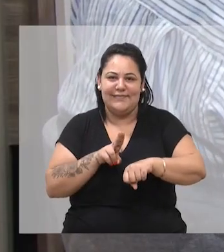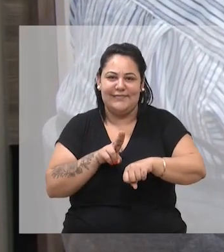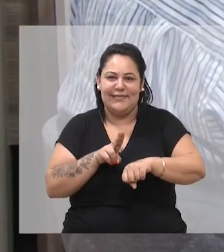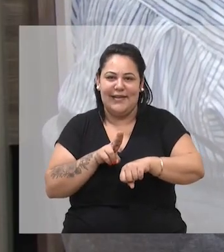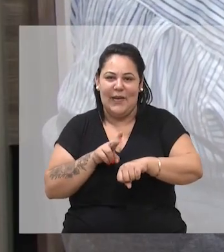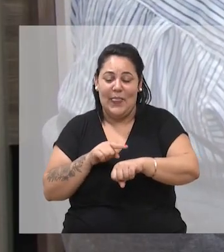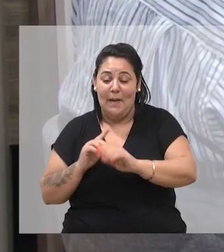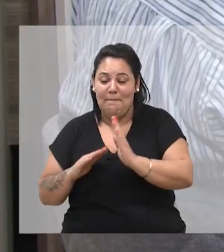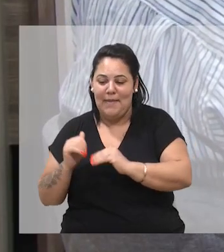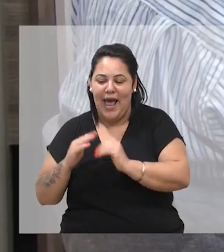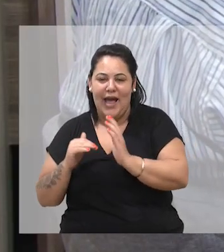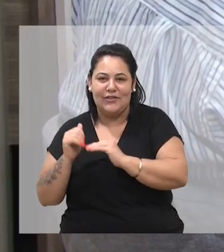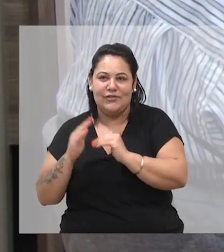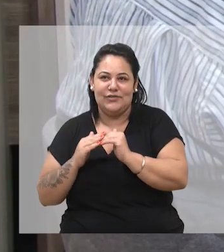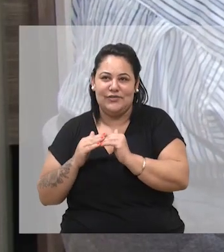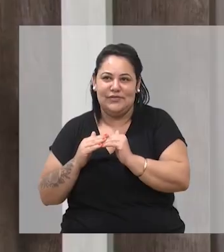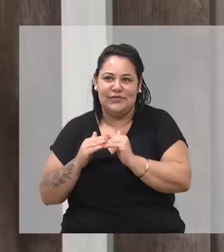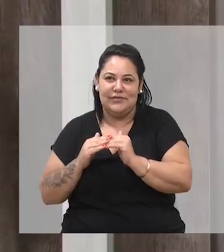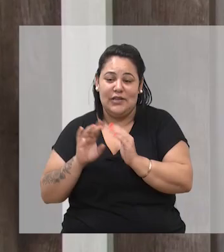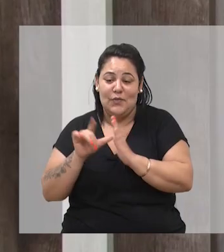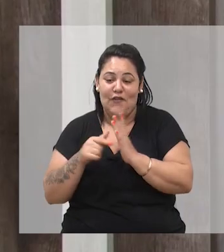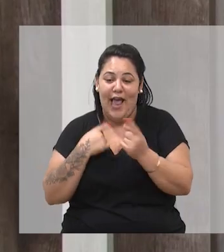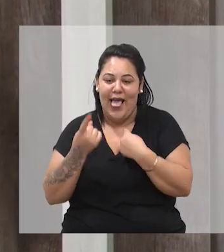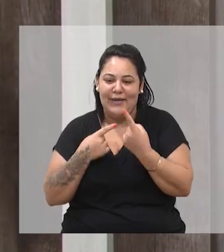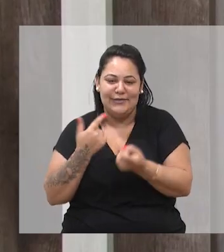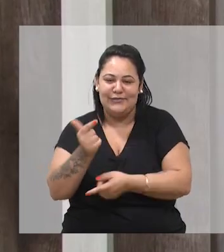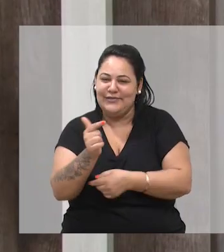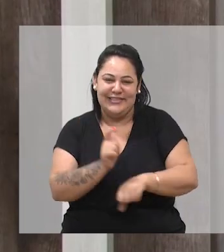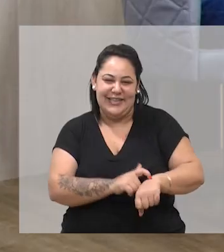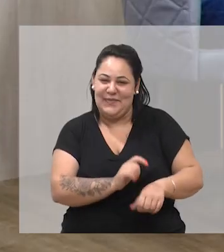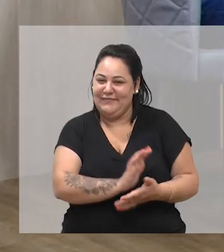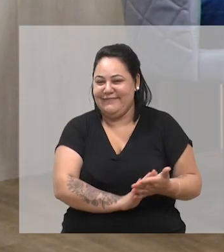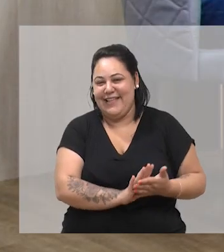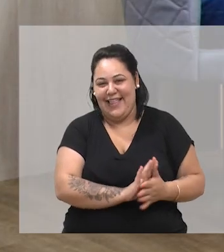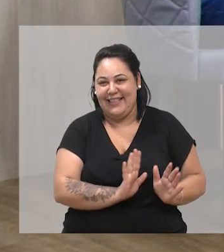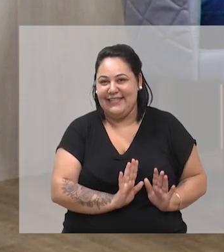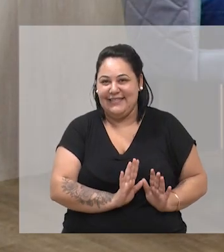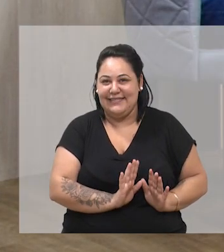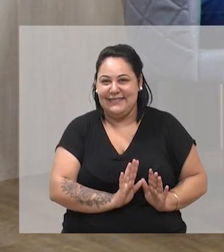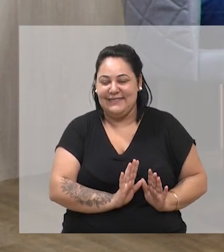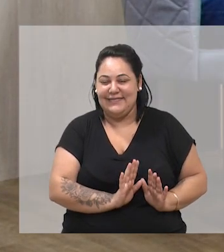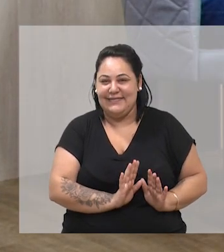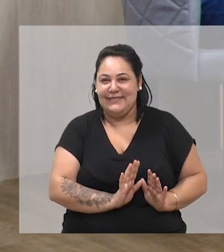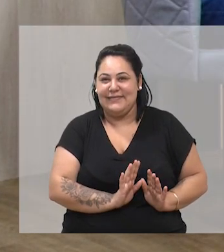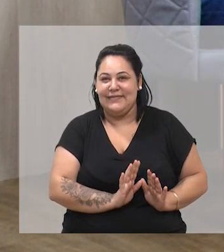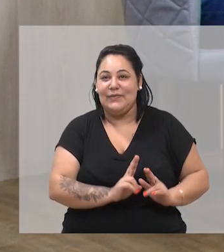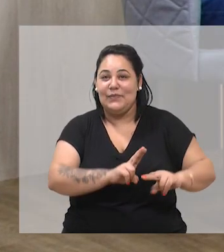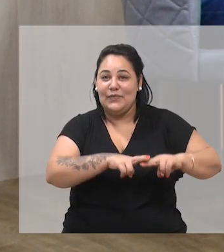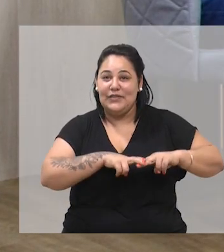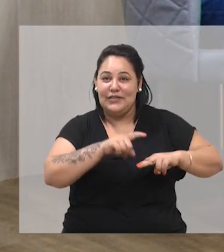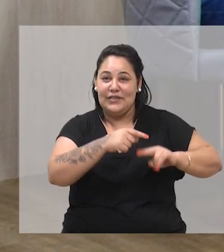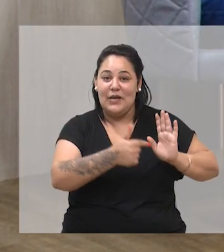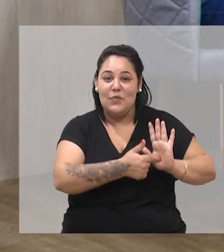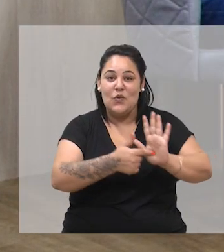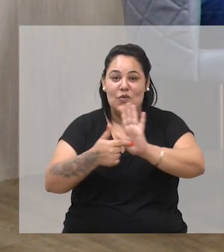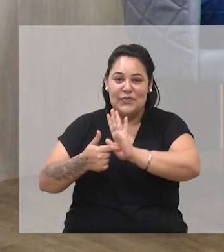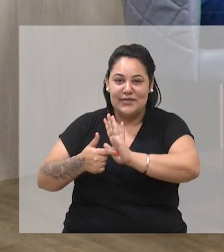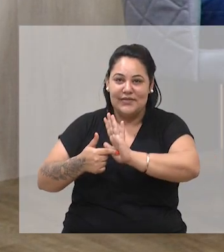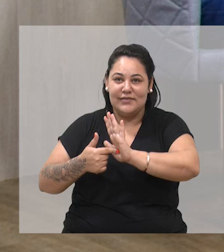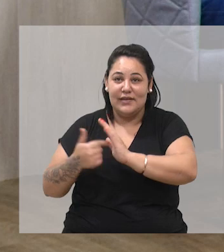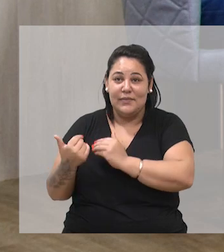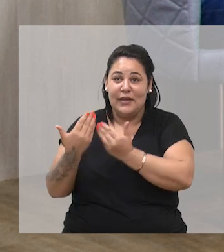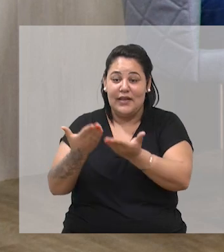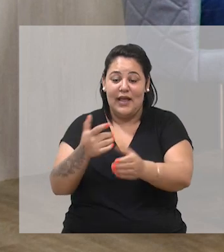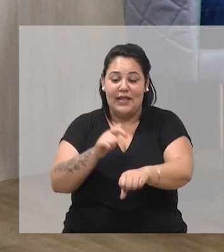Retomando daí a história do tempo, né, temos tempo de sobra, mas também não temos tempo para nada. E a velocidade da informação,